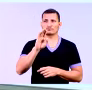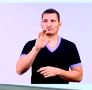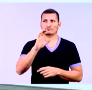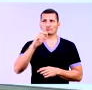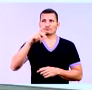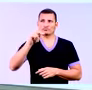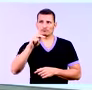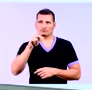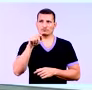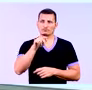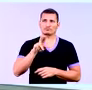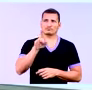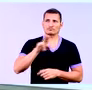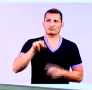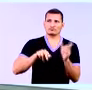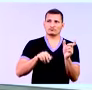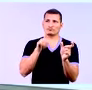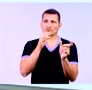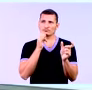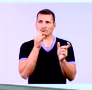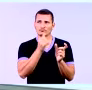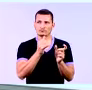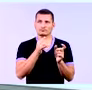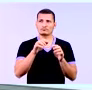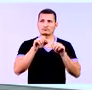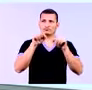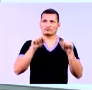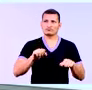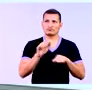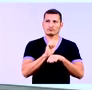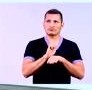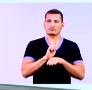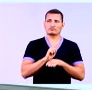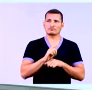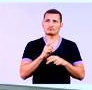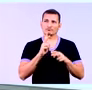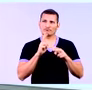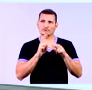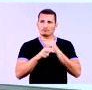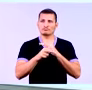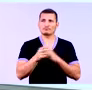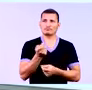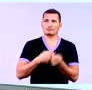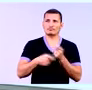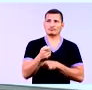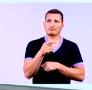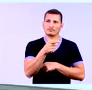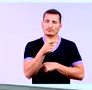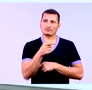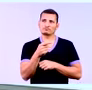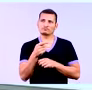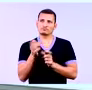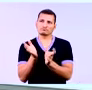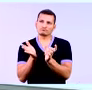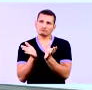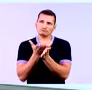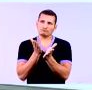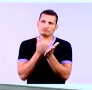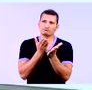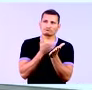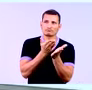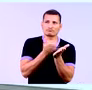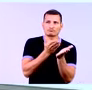comando rollback, você informa para o sistema gerenciador interromper a transação. Então, ele desfaz aquilo que ele fez desde